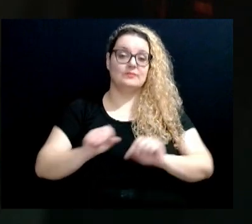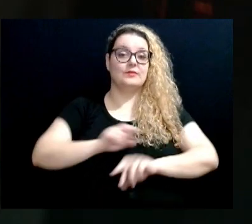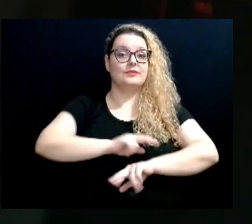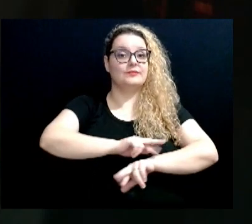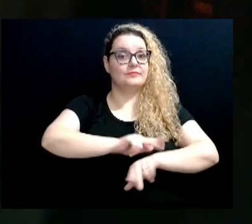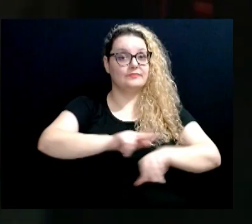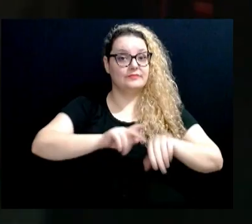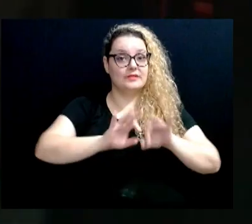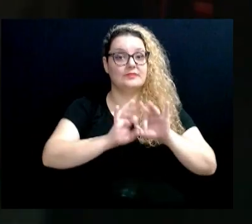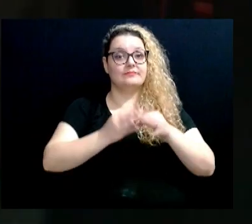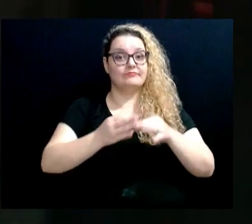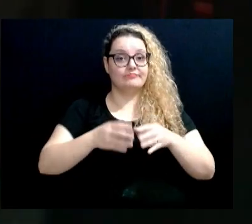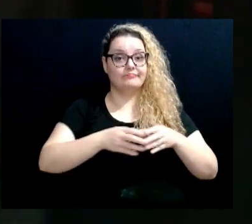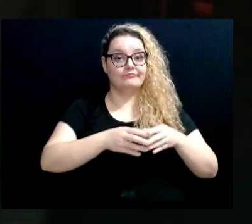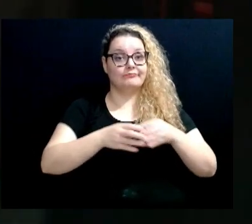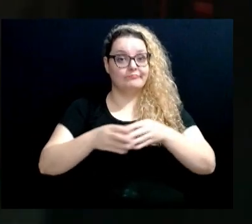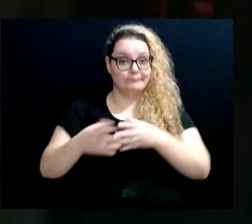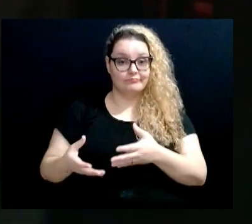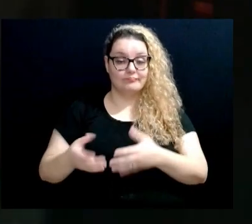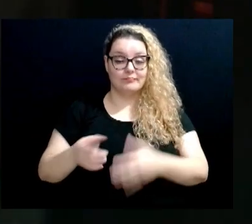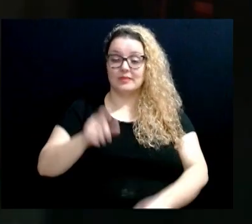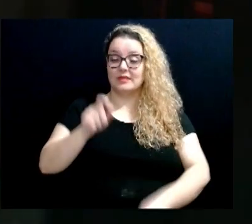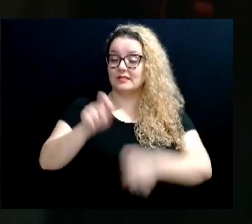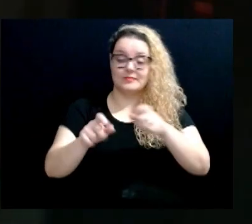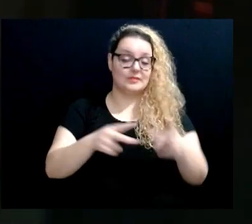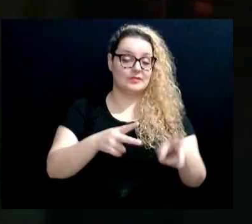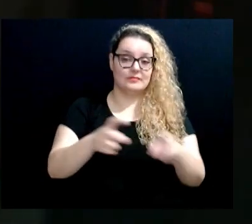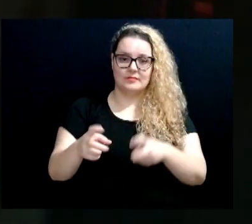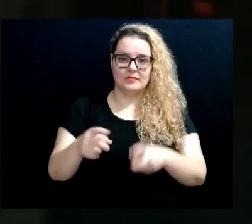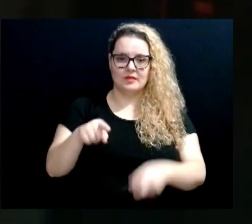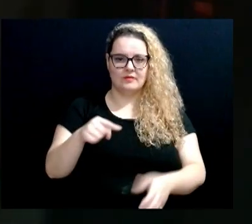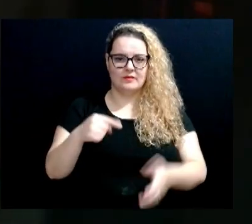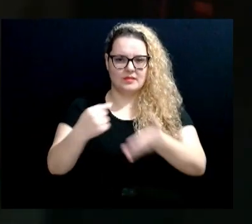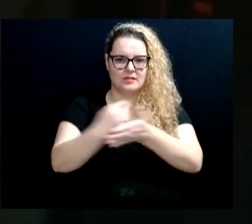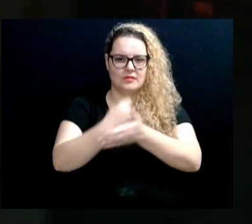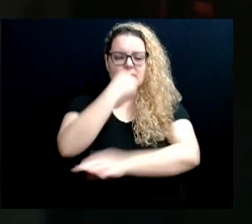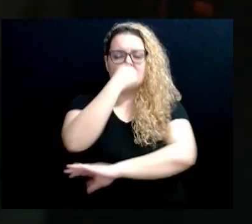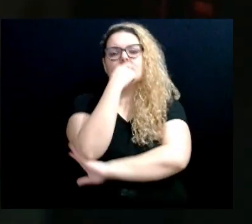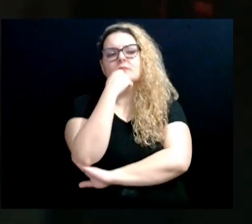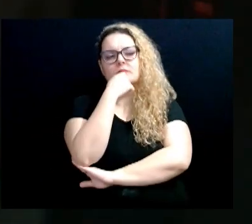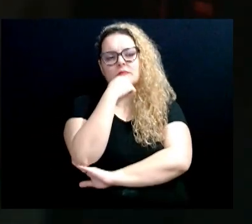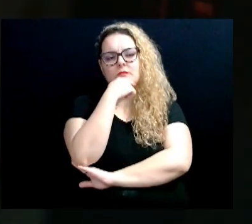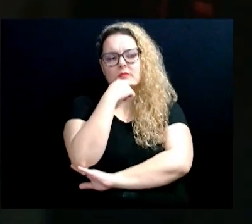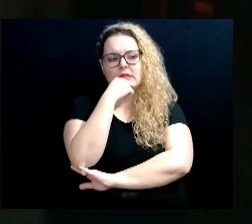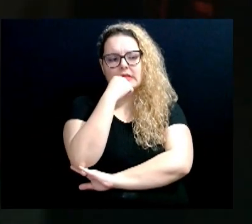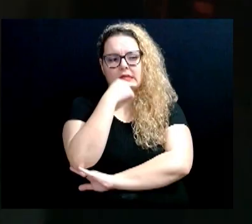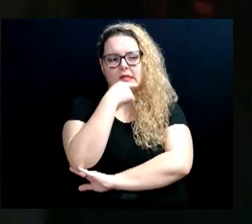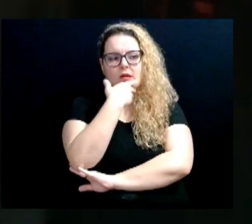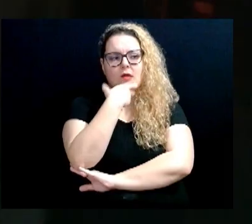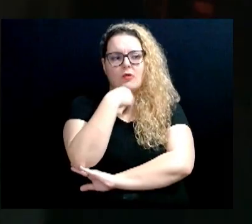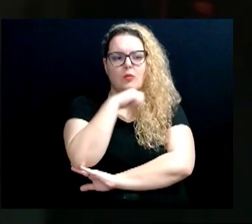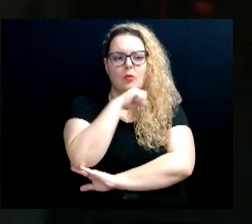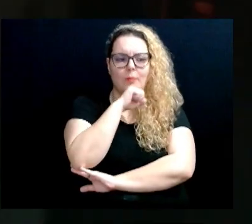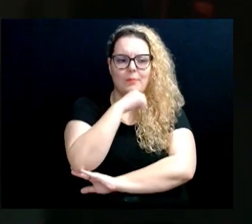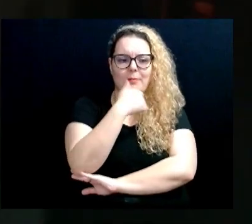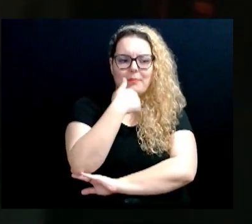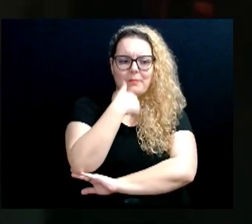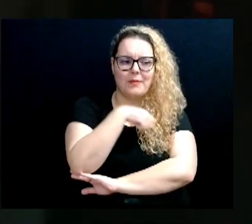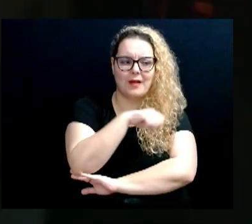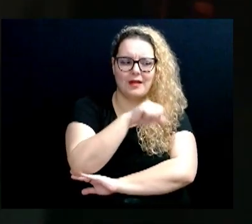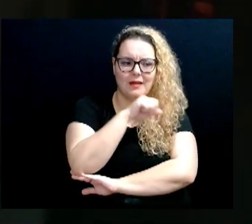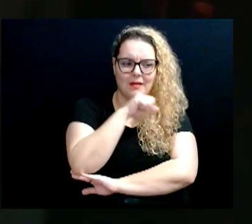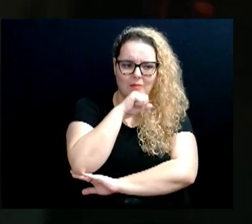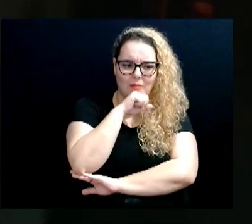que as pessoas percebam. Você já fez essa pergunta? Será que os pais podem competir com os